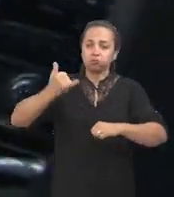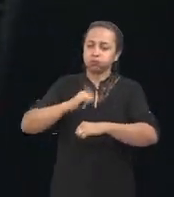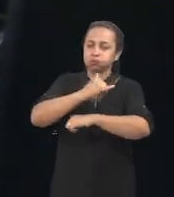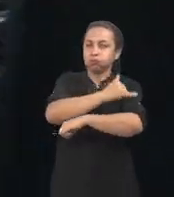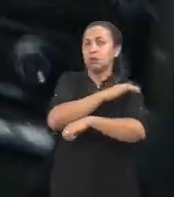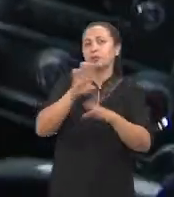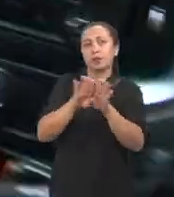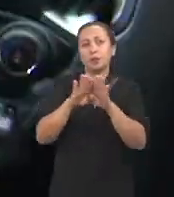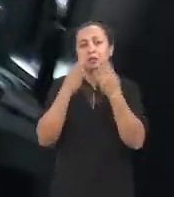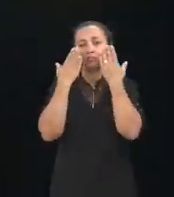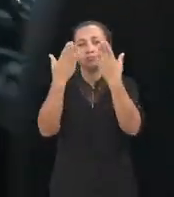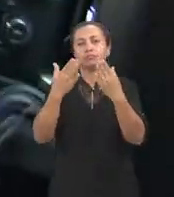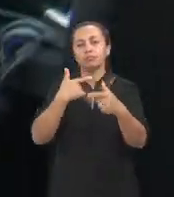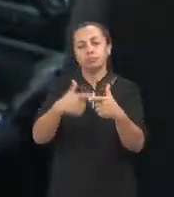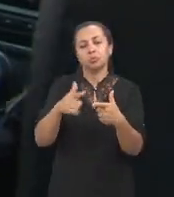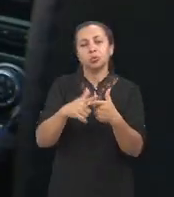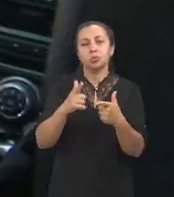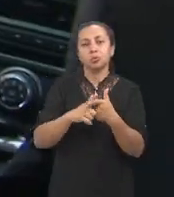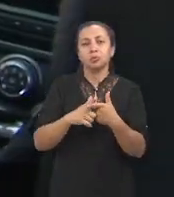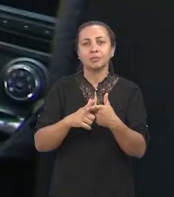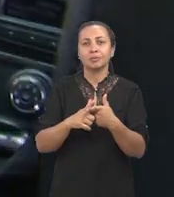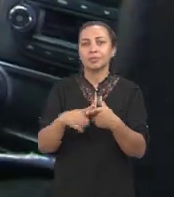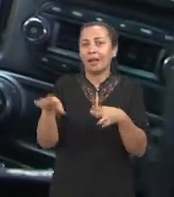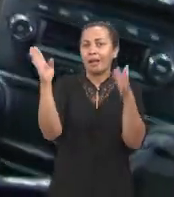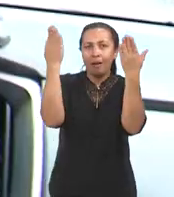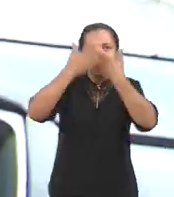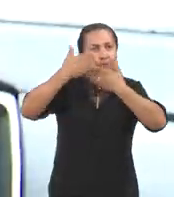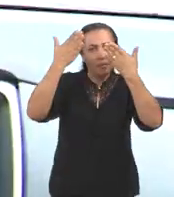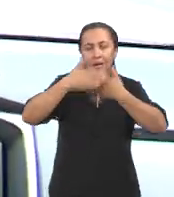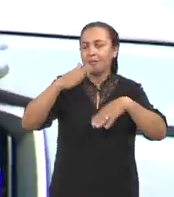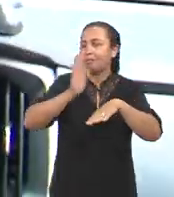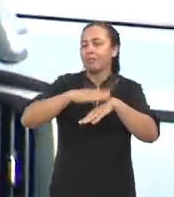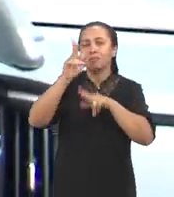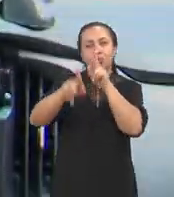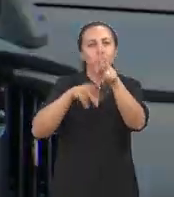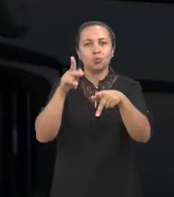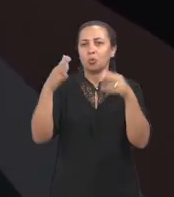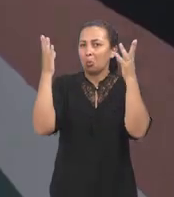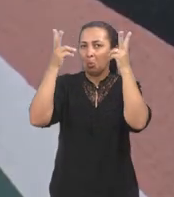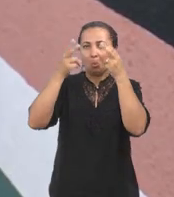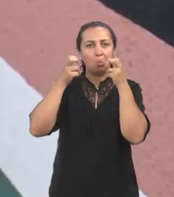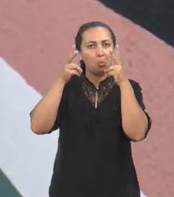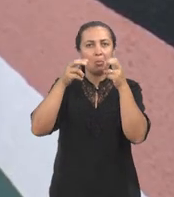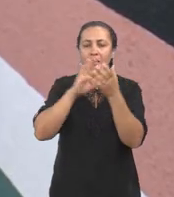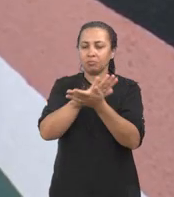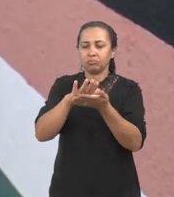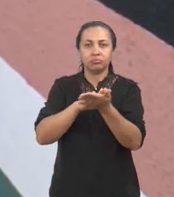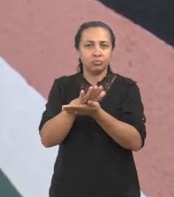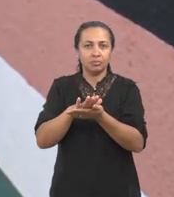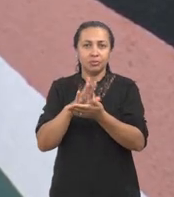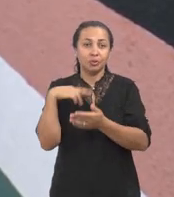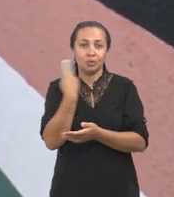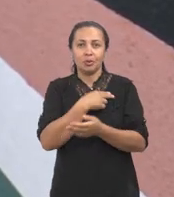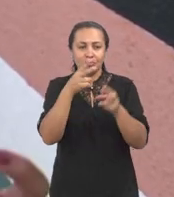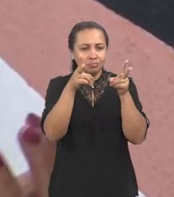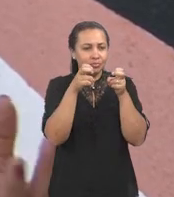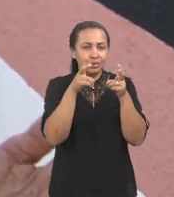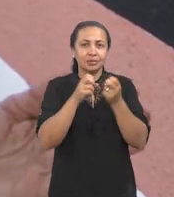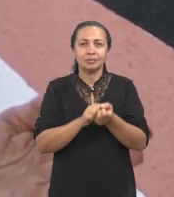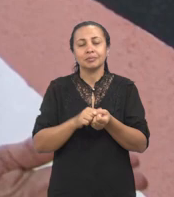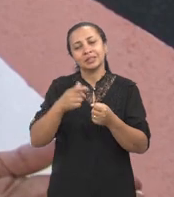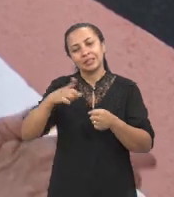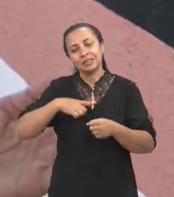os policiais enfrentam também problemas que são invisíveis para a maioria da população a gente percebe é